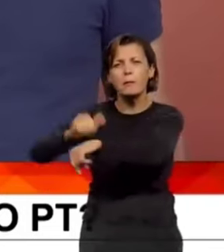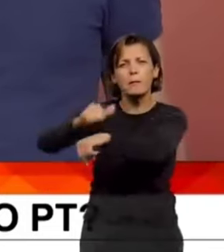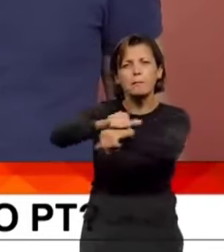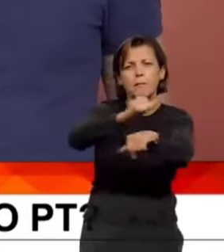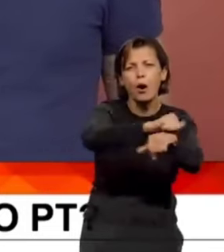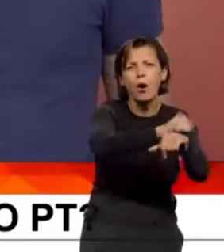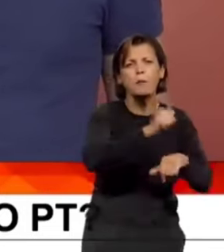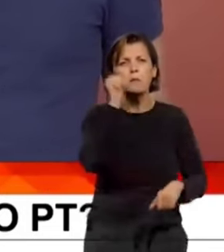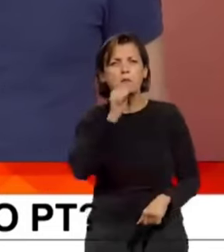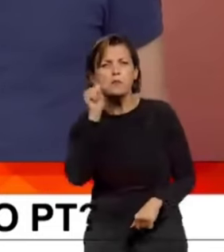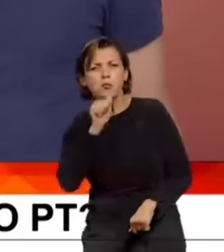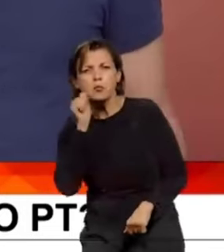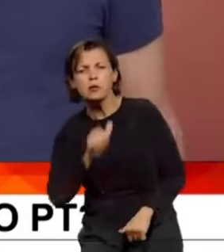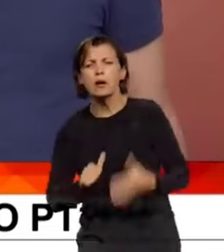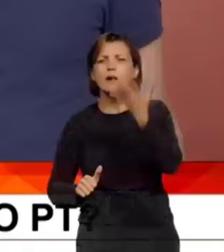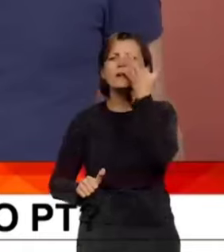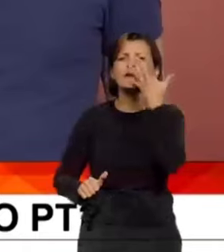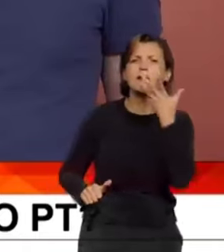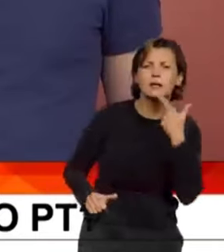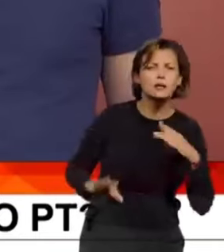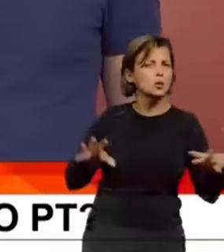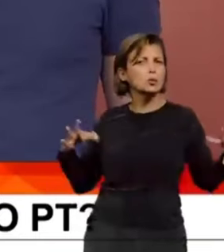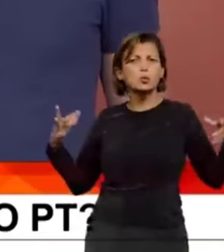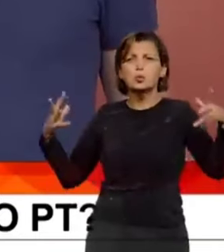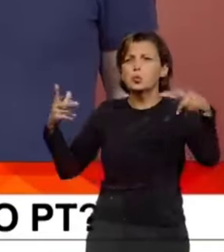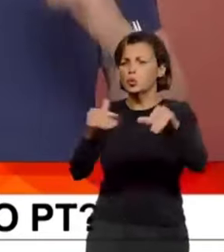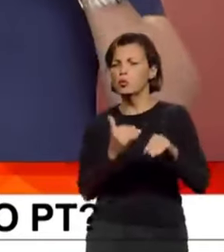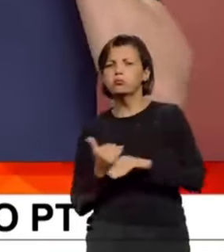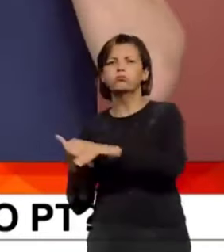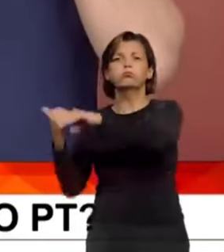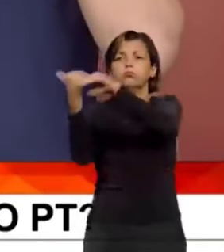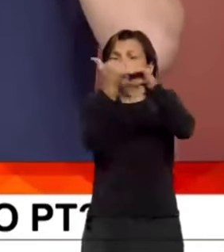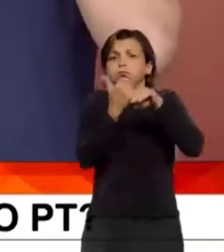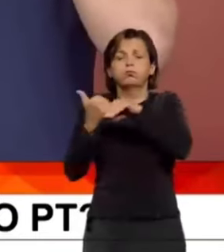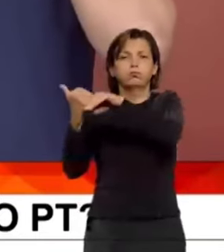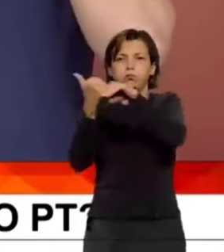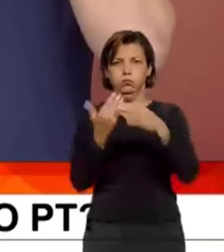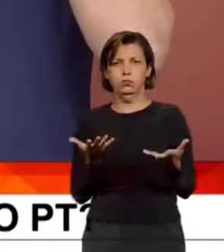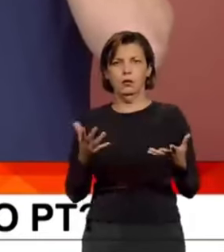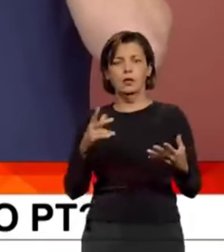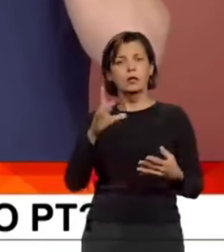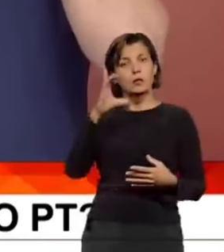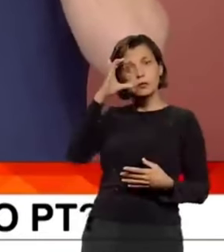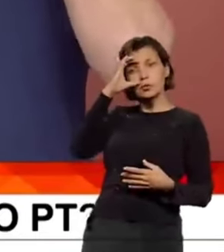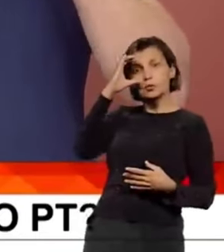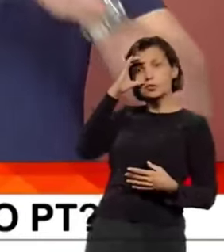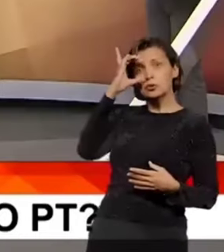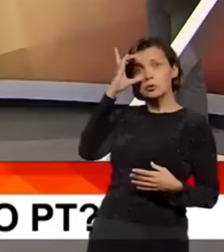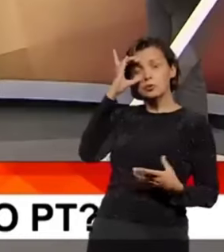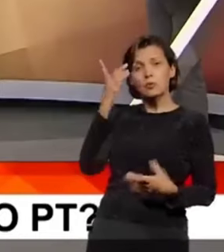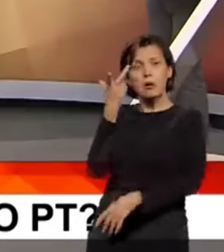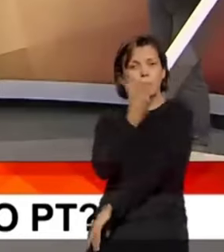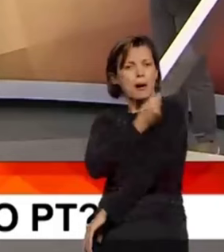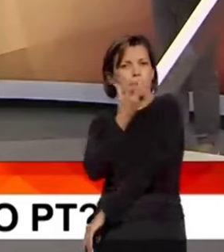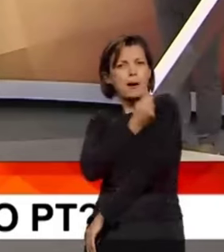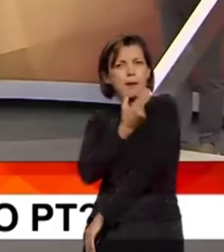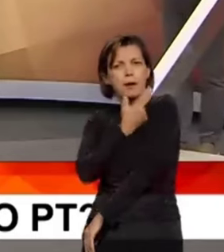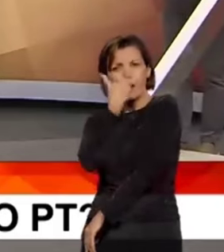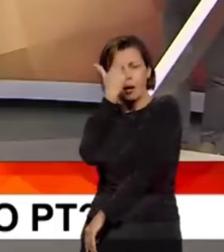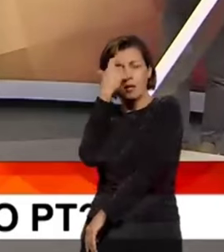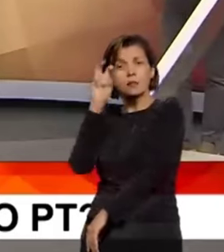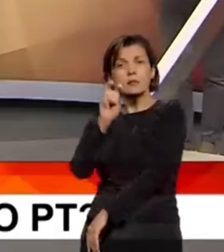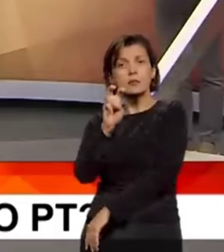rins pensou dos mais pobres pensou nas mulheres pensou nas crianças Olha só o governo Dilma Rafael incluiu mais 20 mais cinco